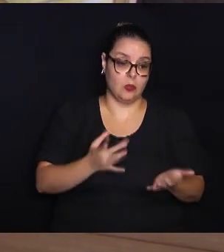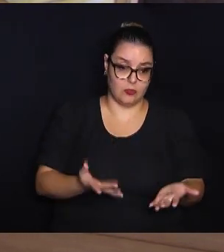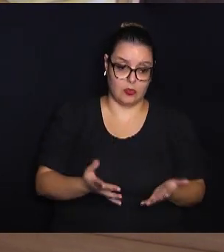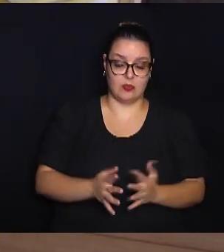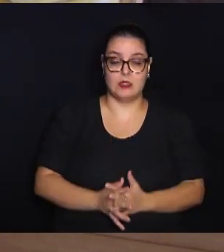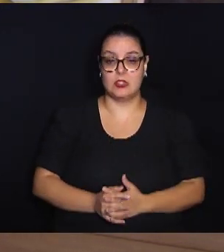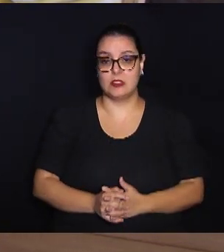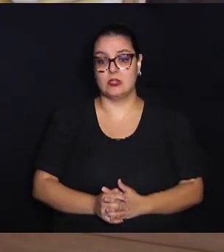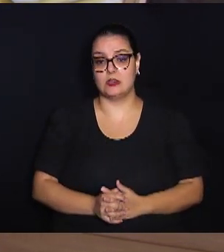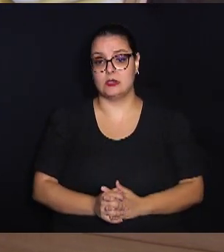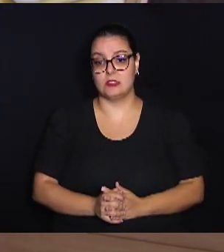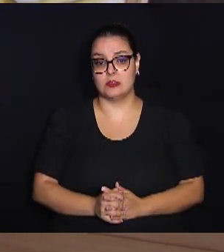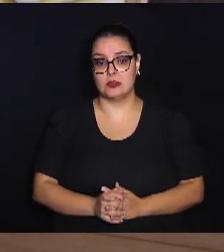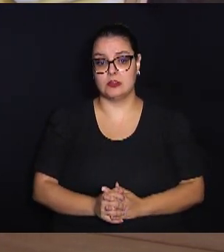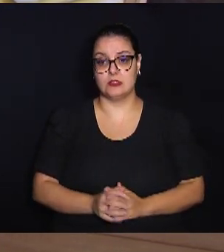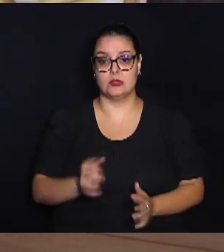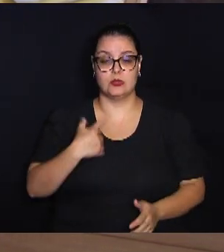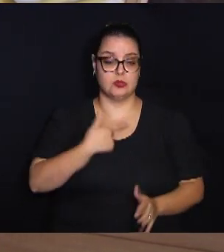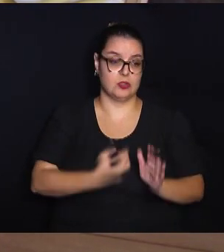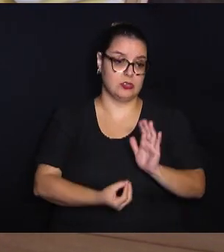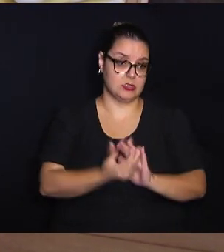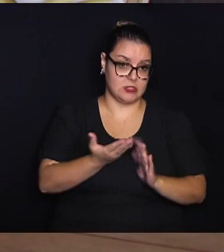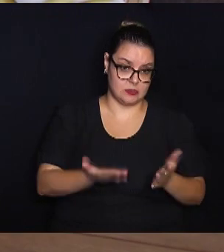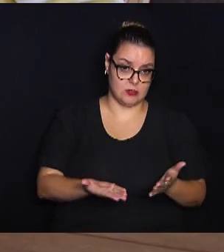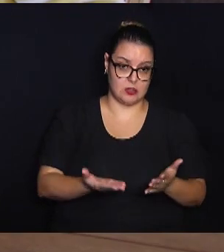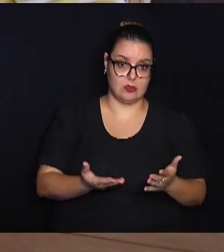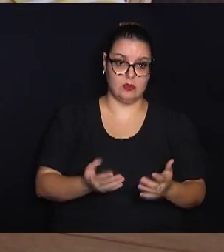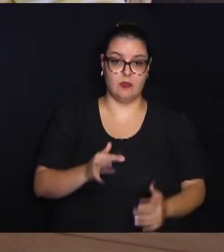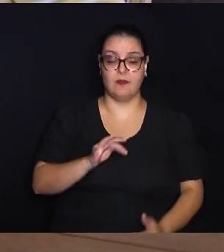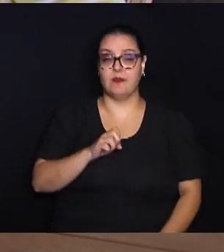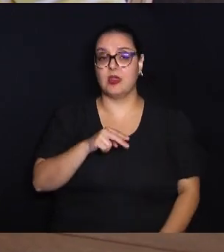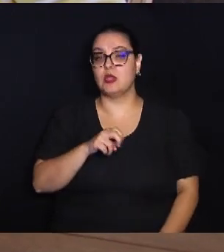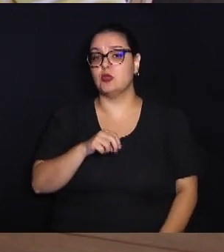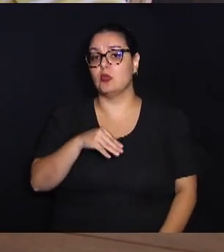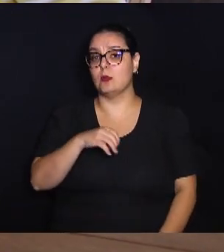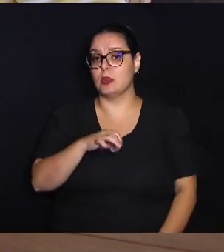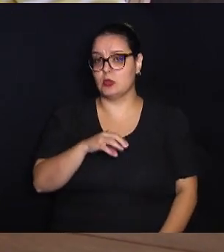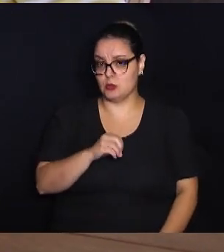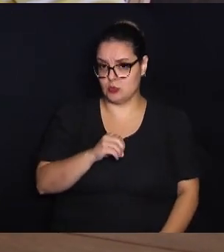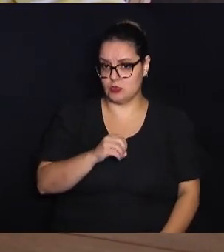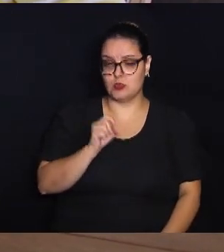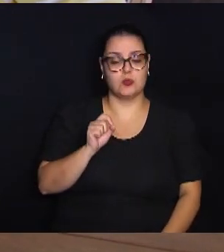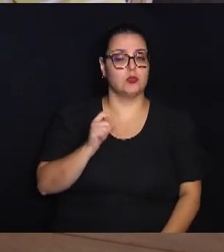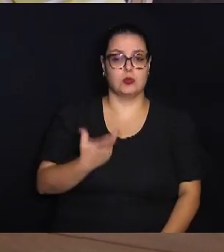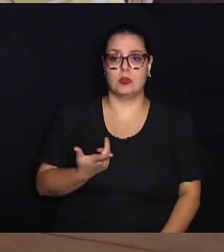na verdade, a gente está criando um fenômeno que é de